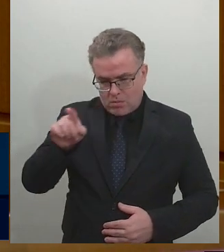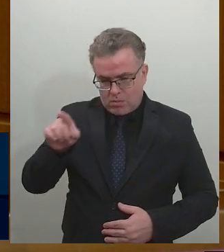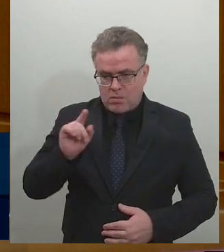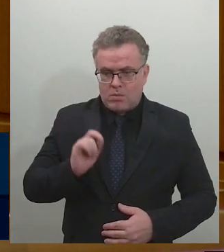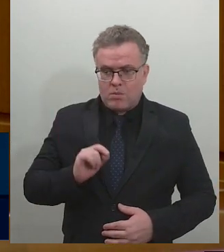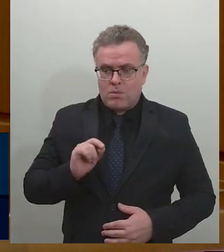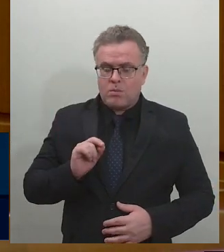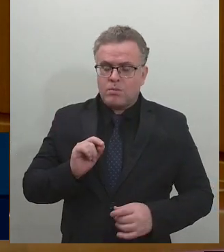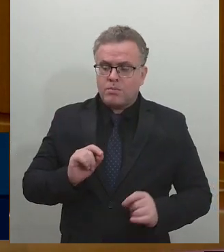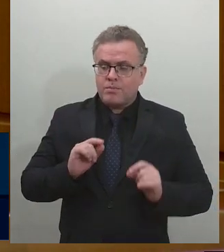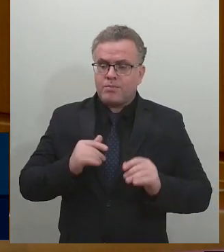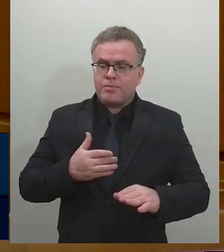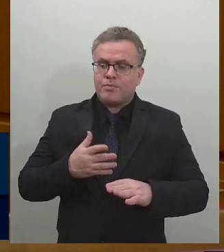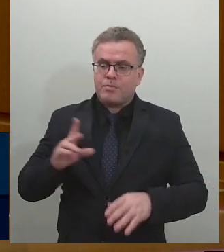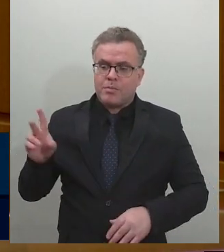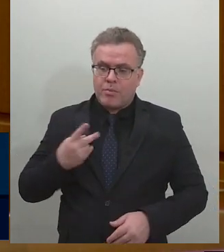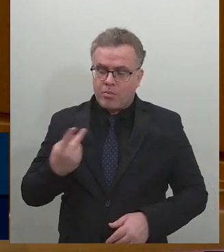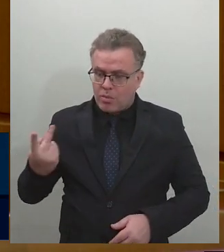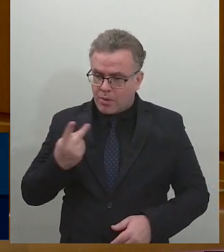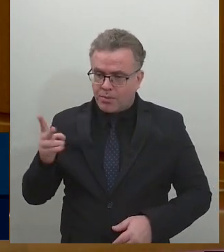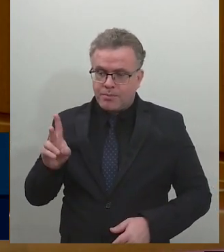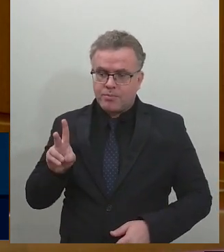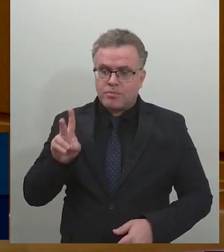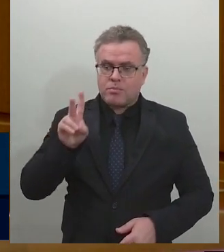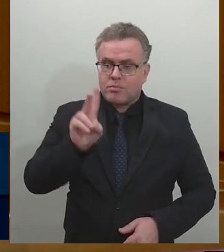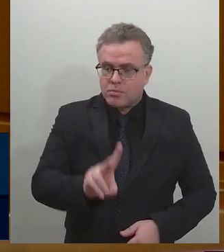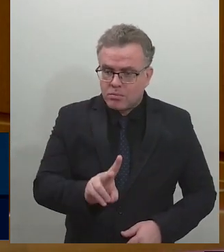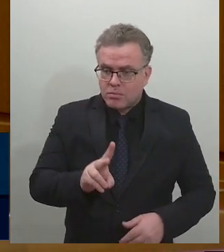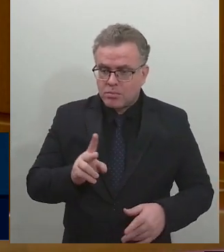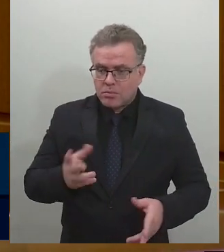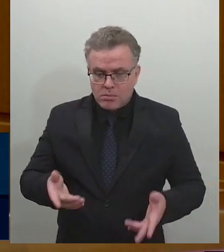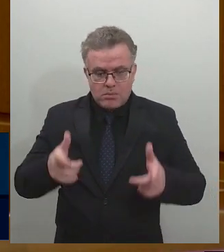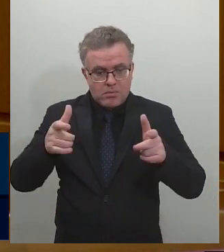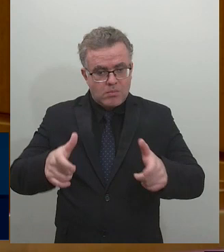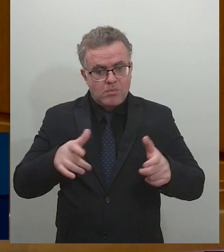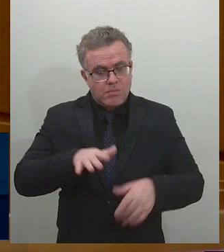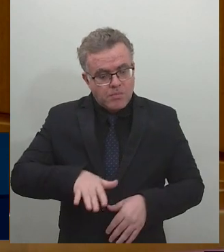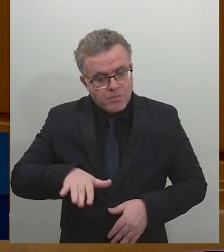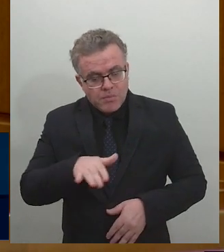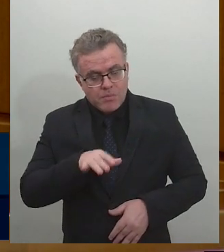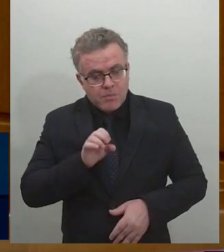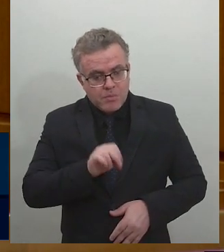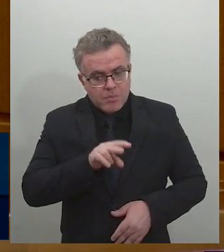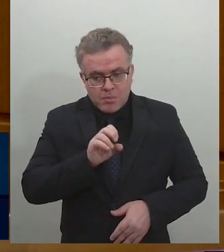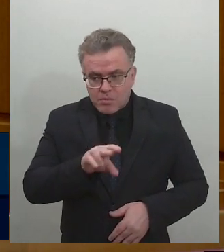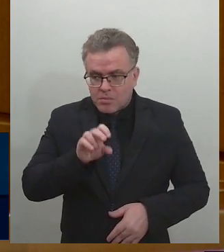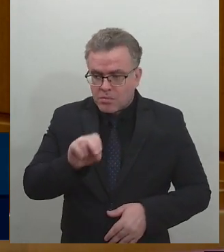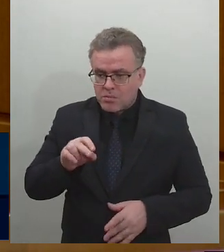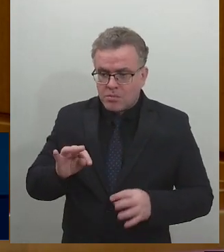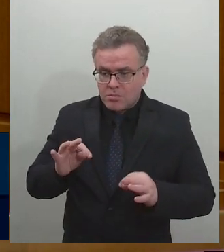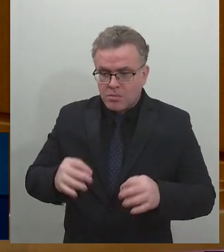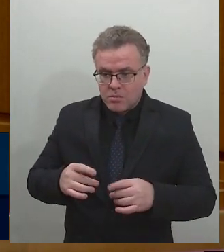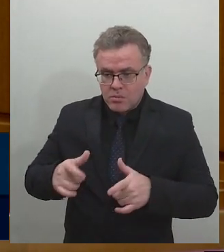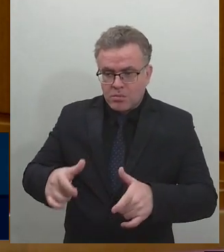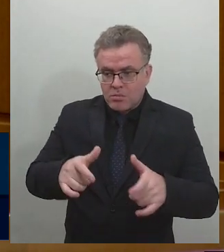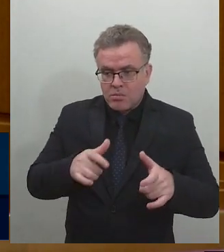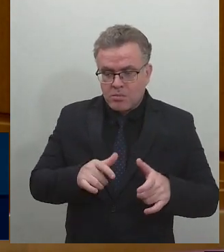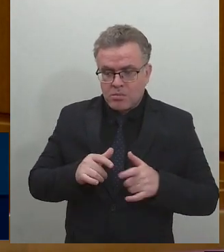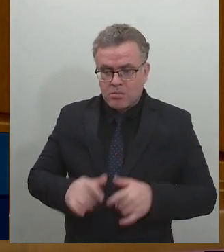e visitamos todas as áreas. Deputado Paulo Júnior, como médico, eu sei como aquele hospital